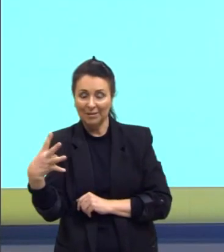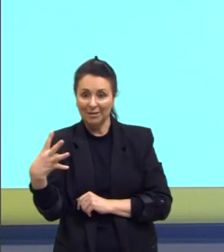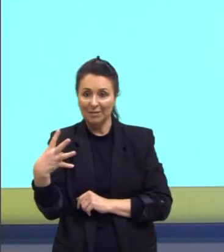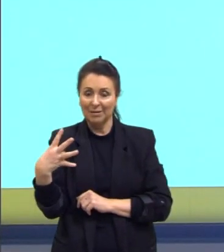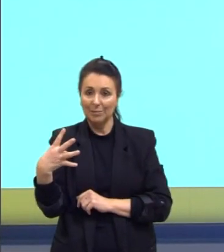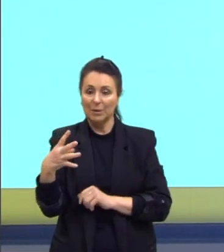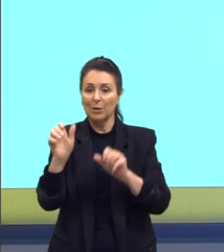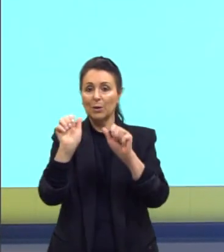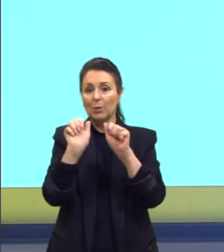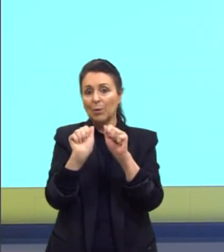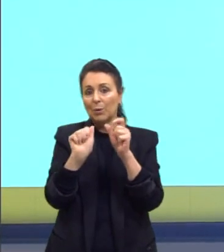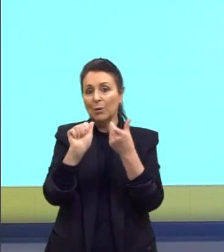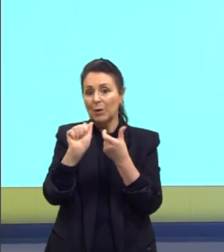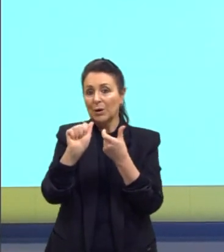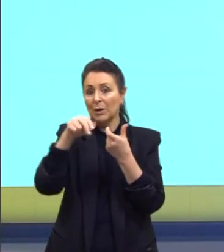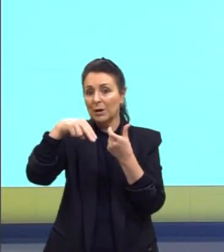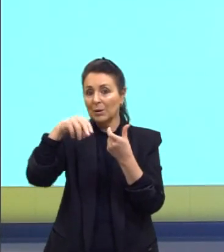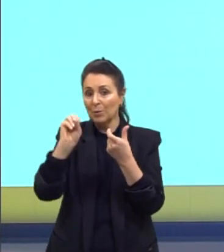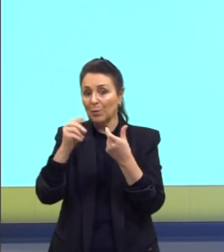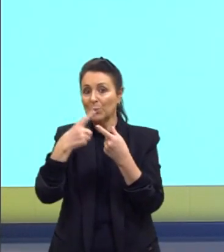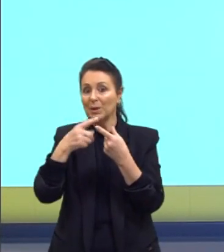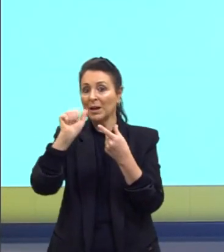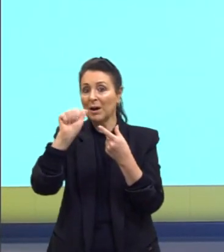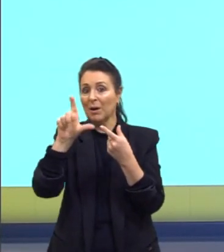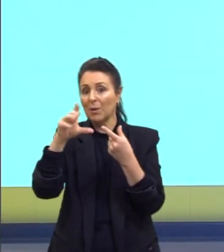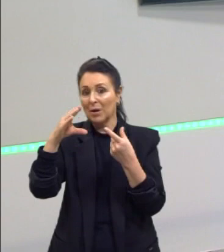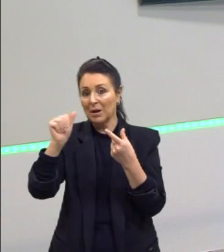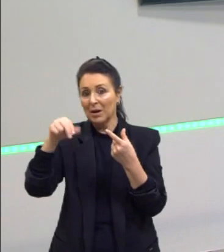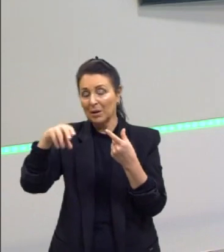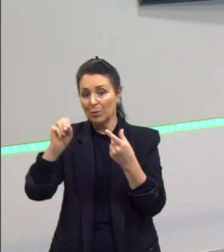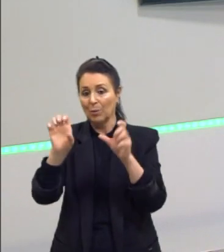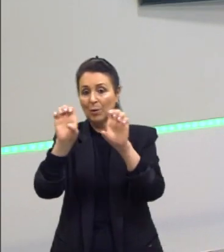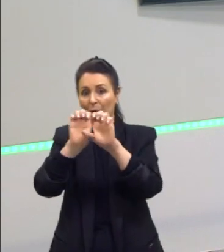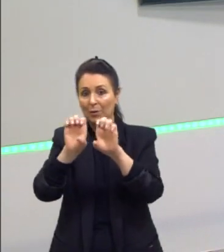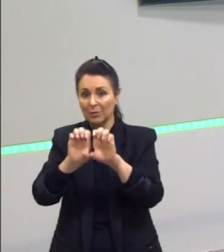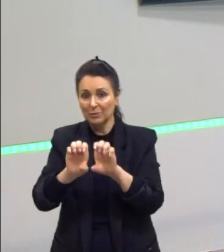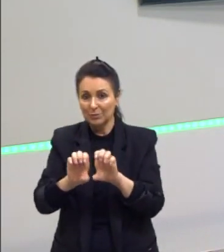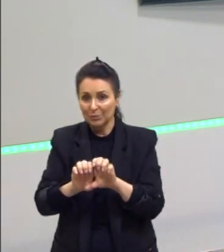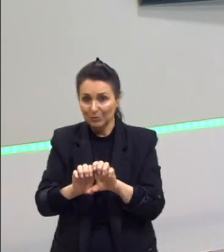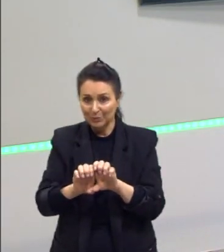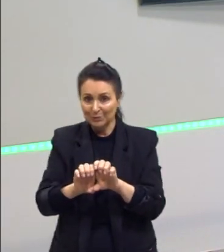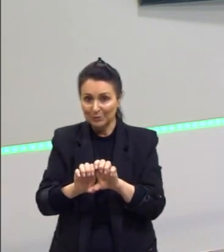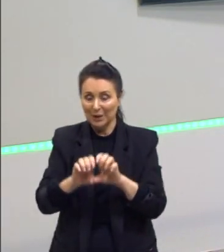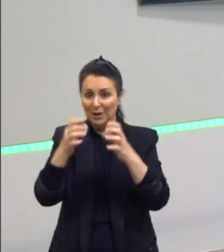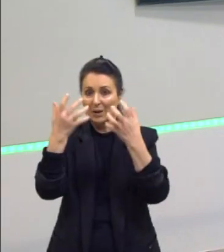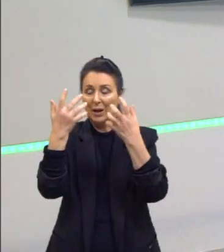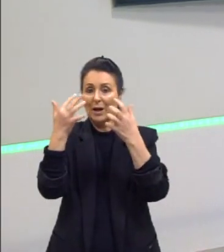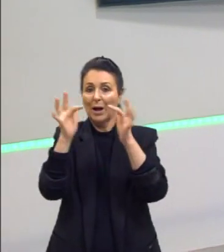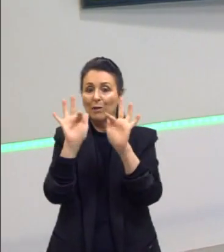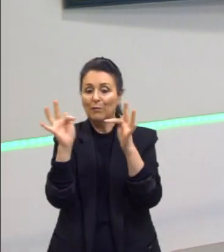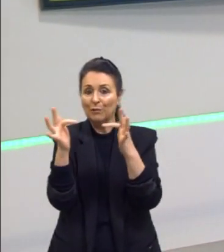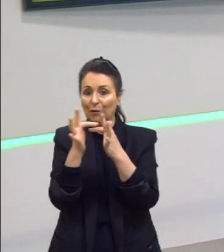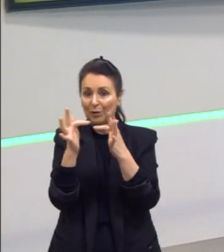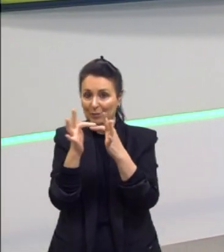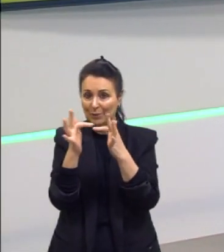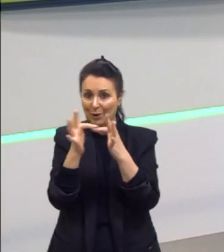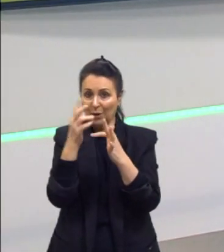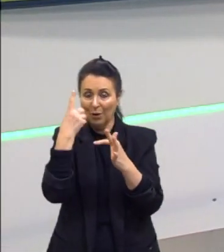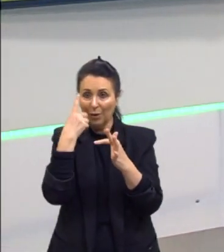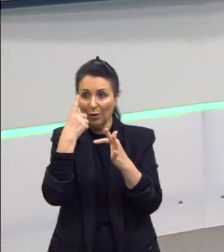terminação ano dos alcanos a fórmula estrutural dos alcanos sempre vai ser nessa gente pegar ela